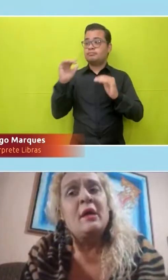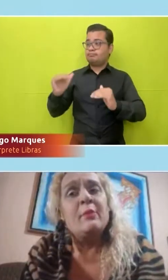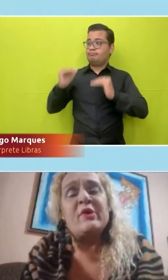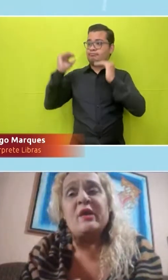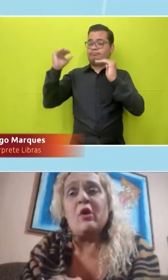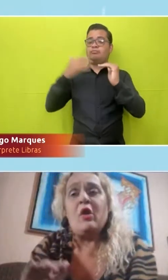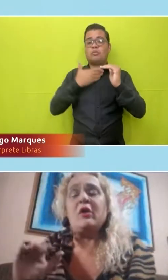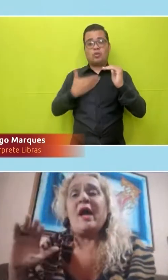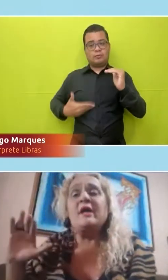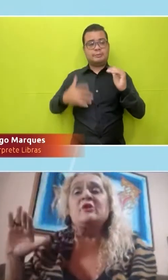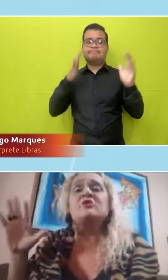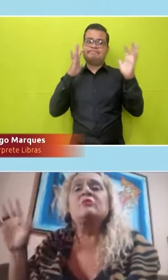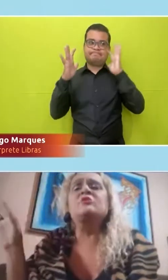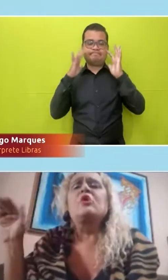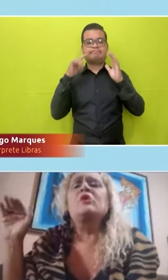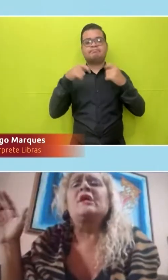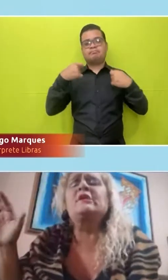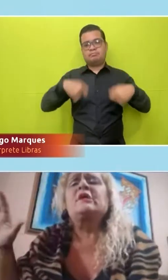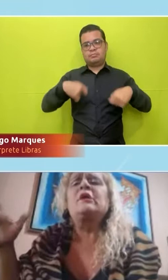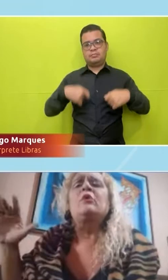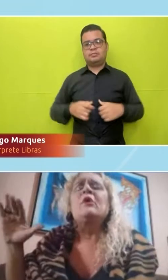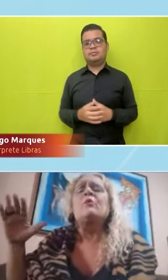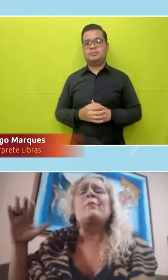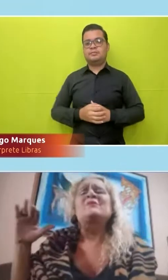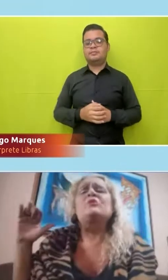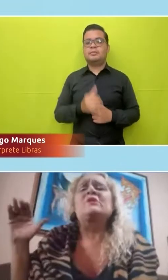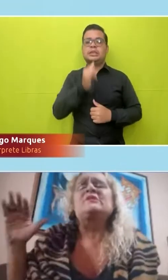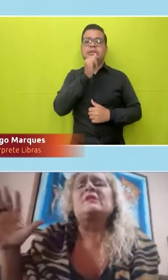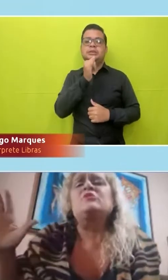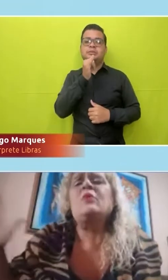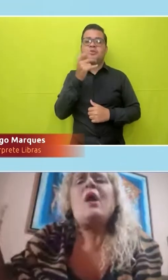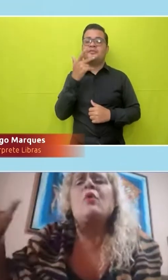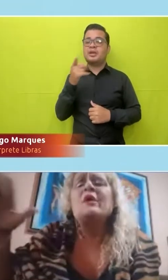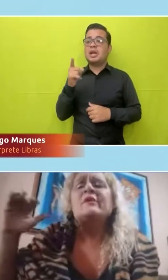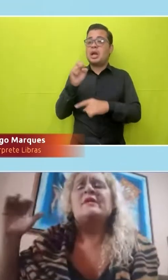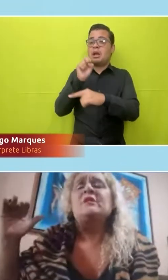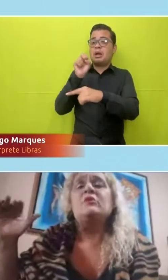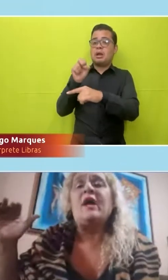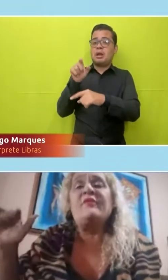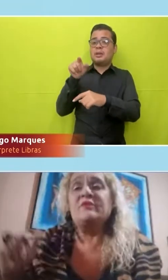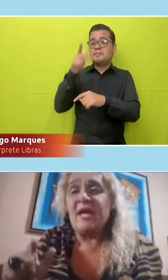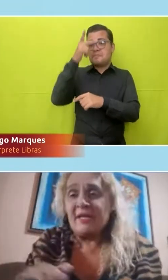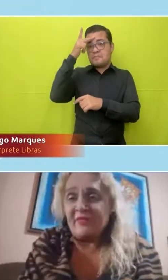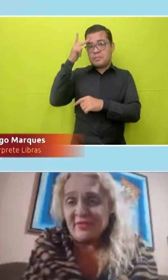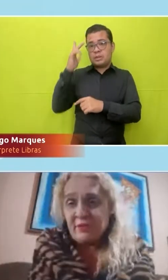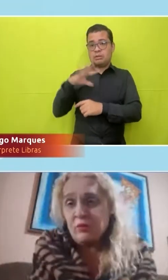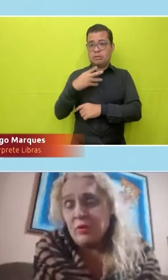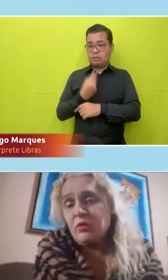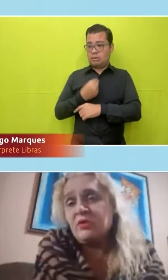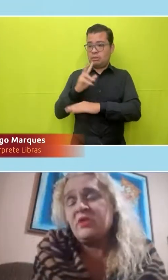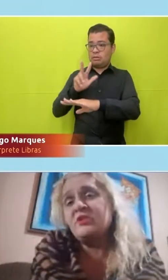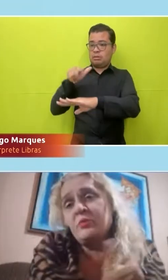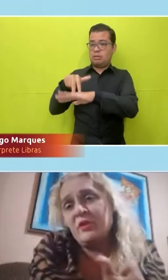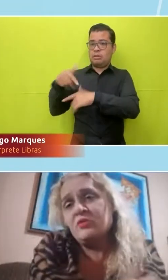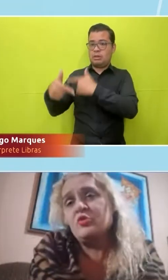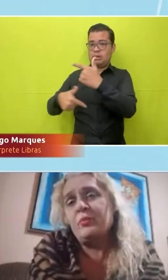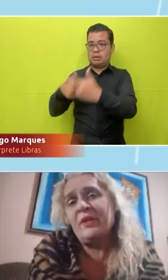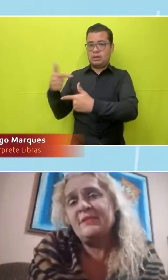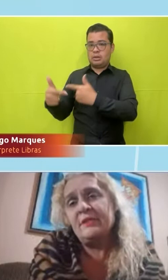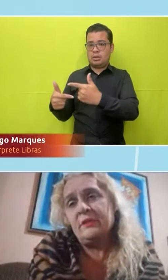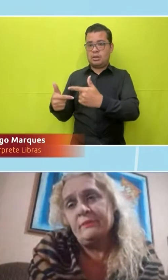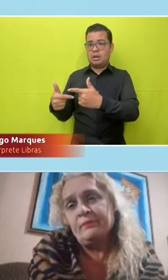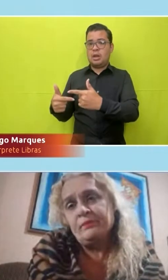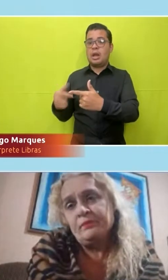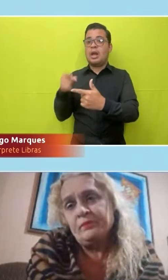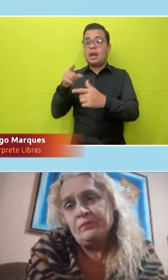pensar. Porque coloca, nós estamos colocando aqui uma pessoa transexual nesse lugar. Quer dizer, ela está fazendo alguma coisa ou está distribuindo sopa na